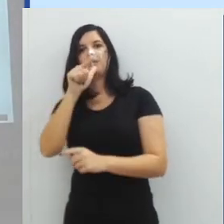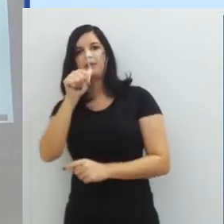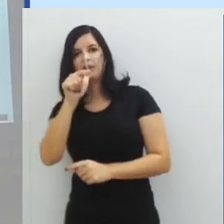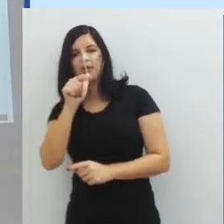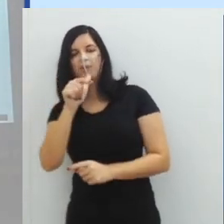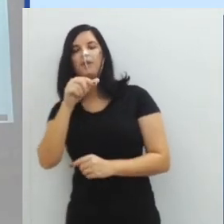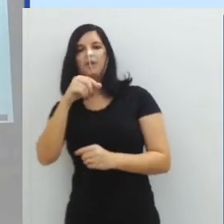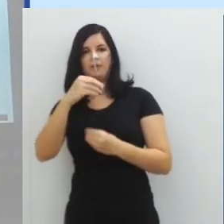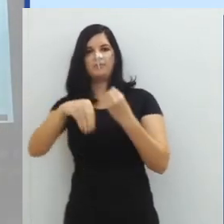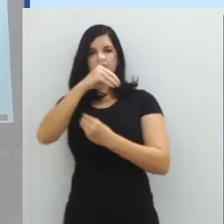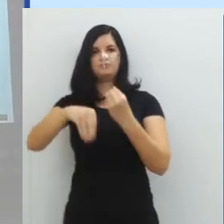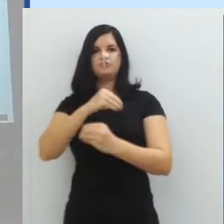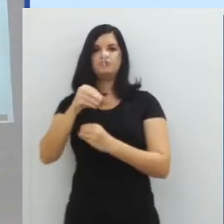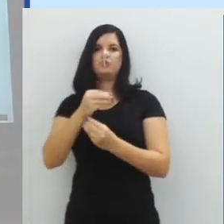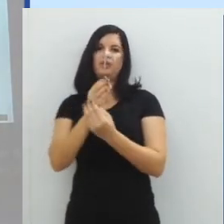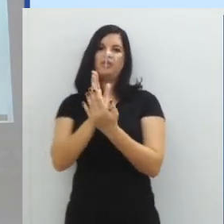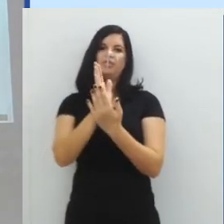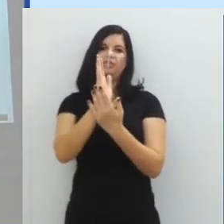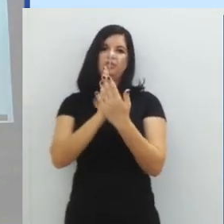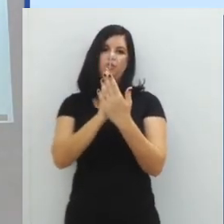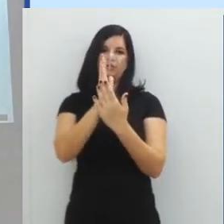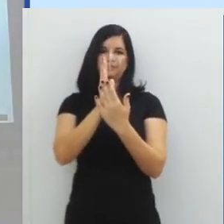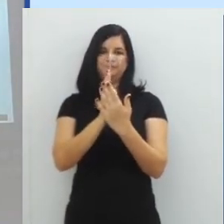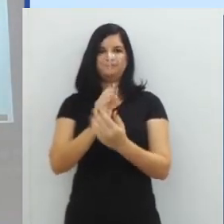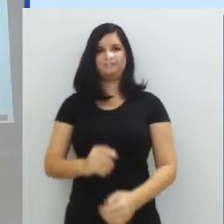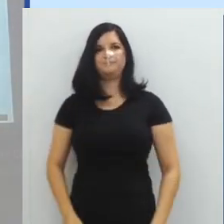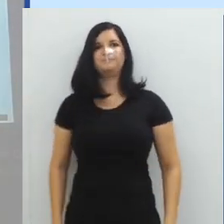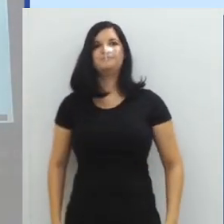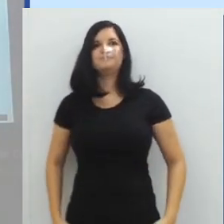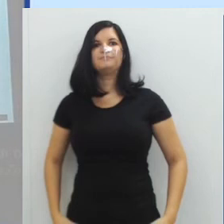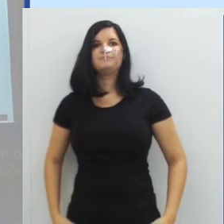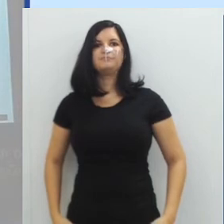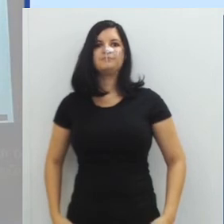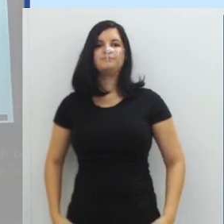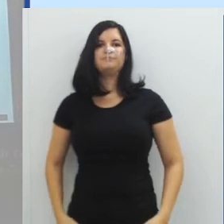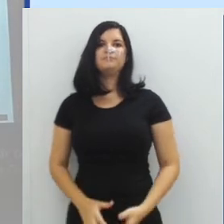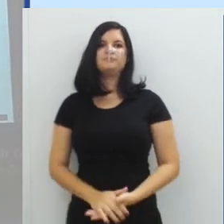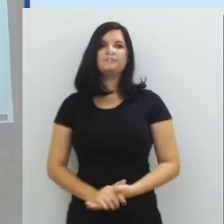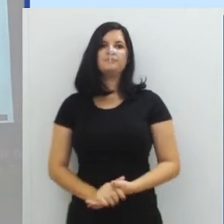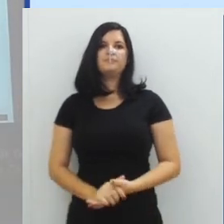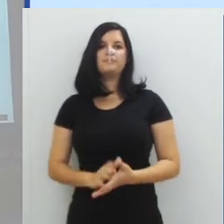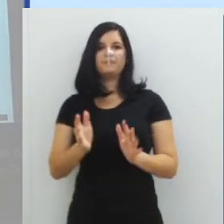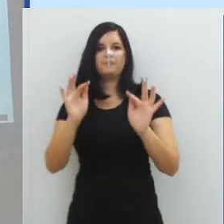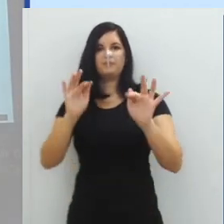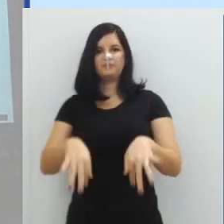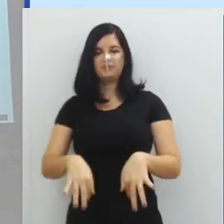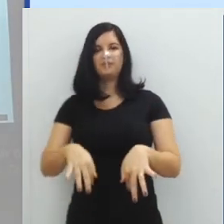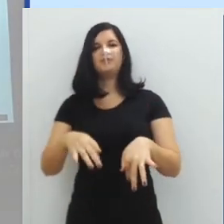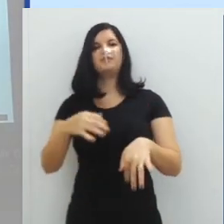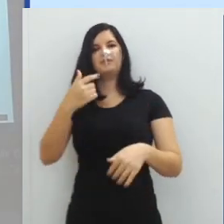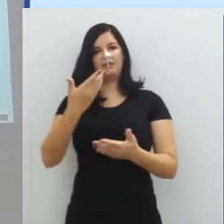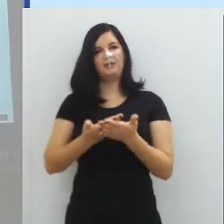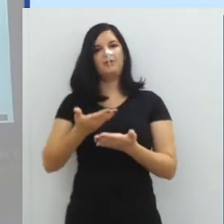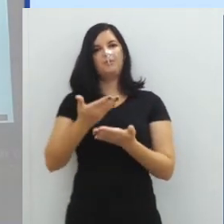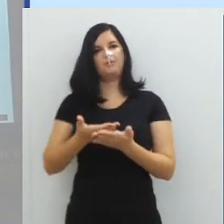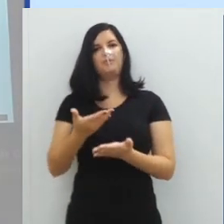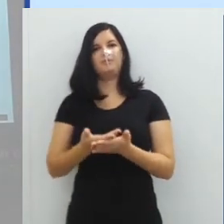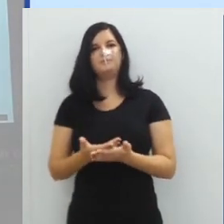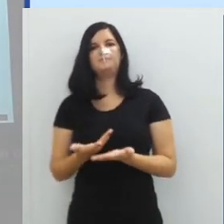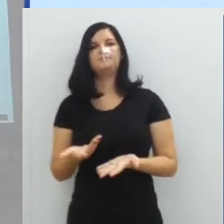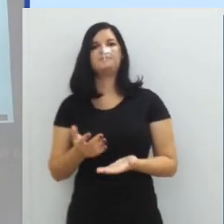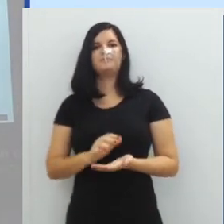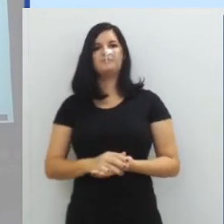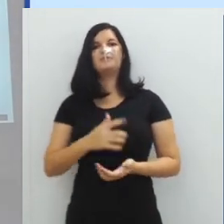são substâncias neutras, tá certo? E com isso a gente finaliza mais uma aula da gente